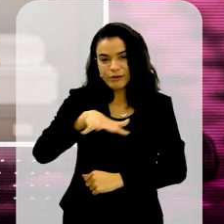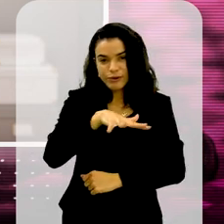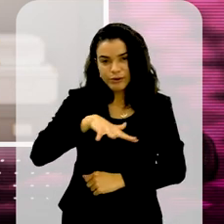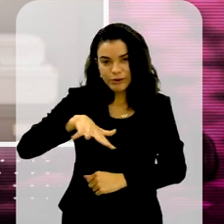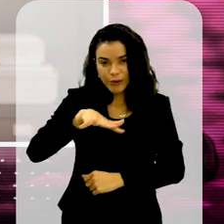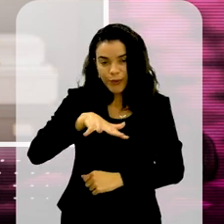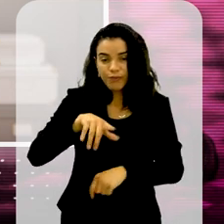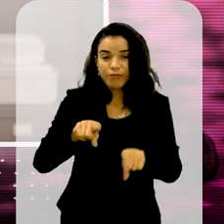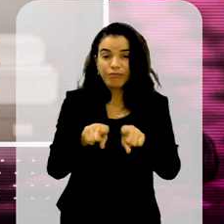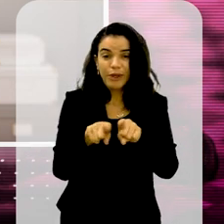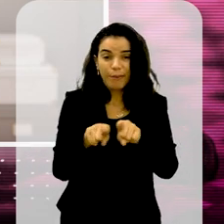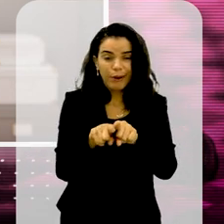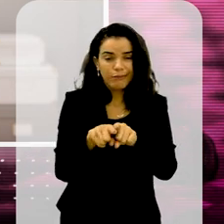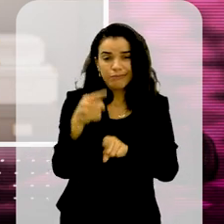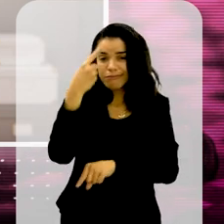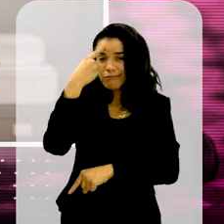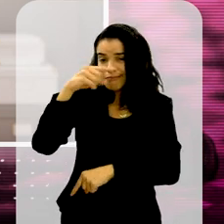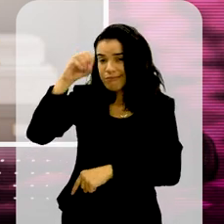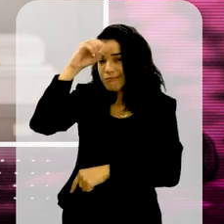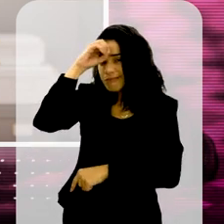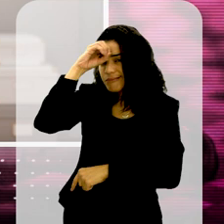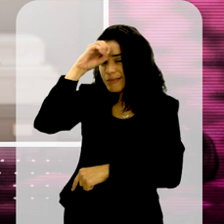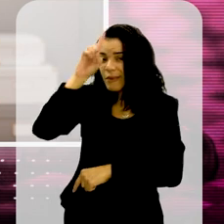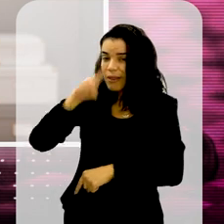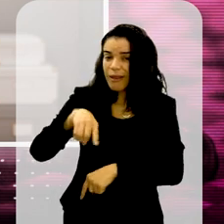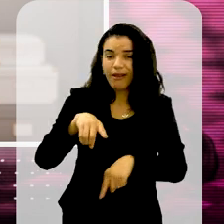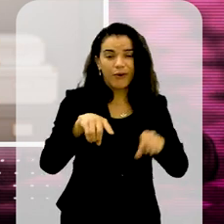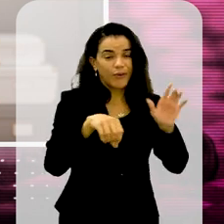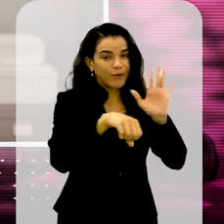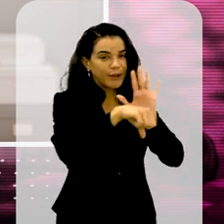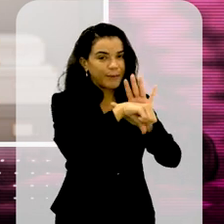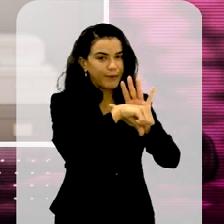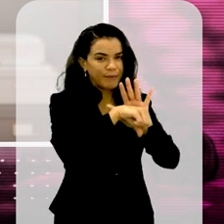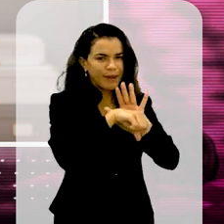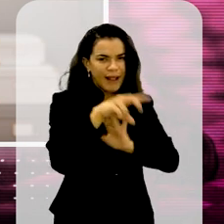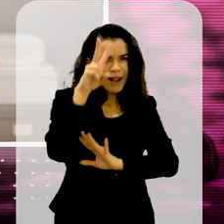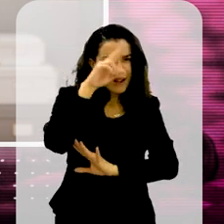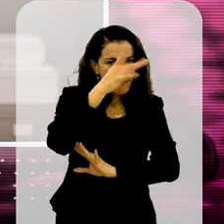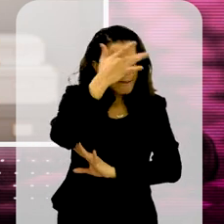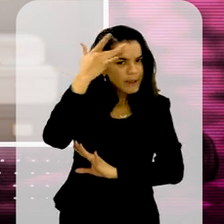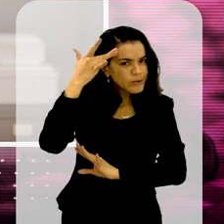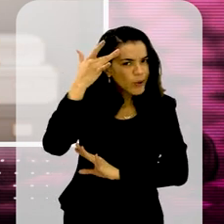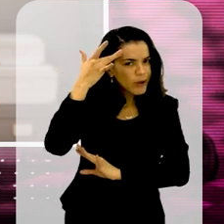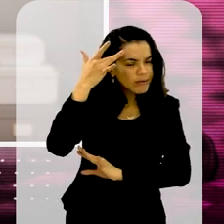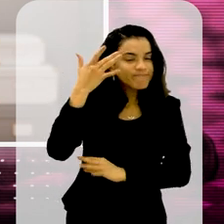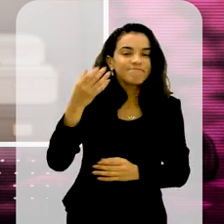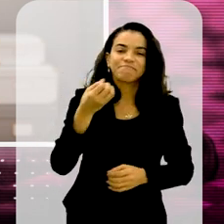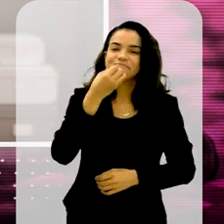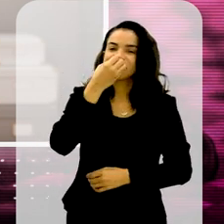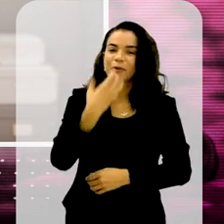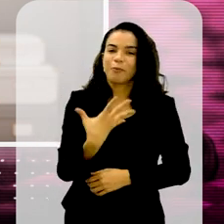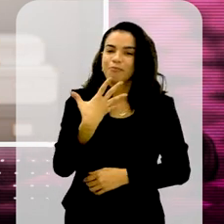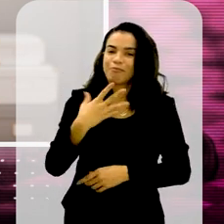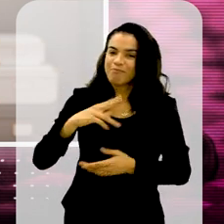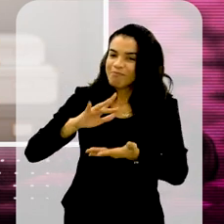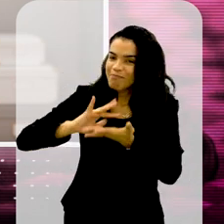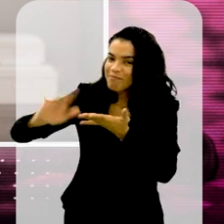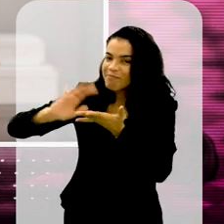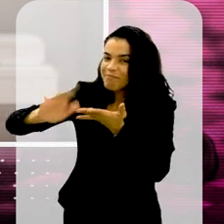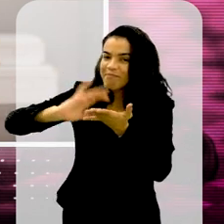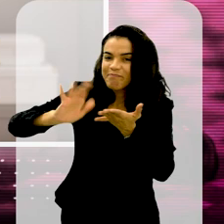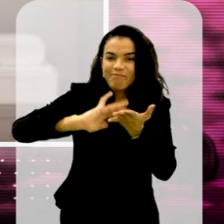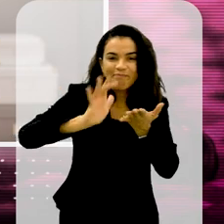essa situação e que muitas vezes nem sabem que trata-se de um crime. Lembrou de alguém com esse tema? Que